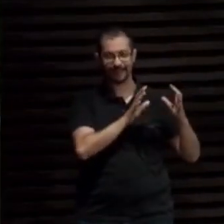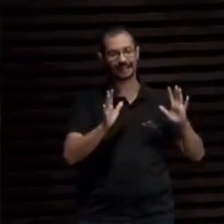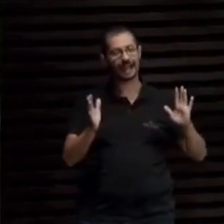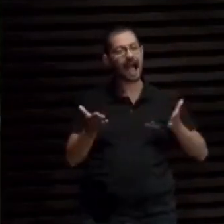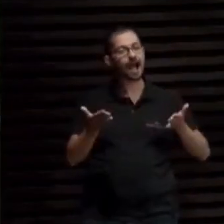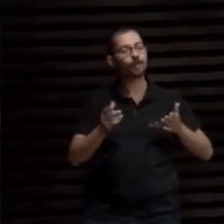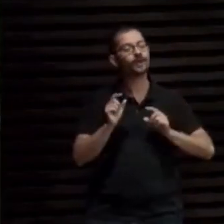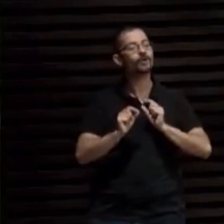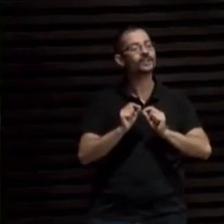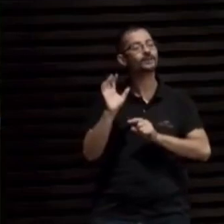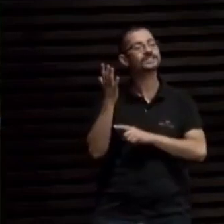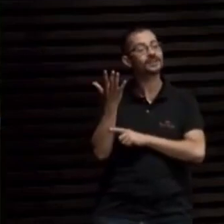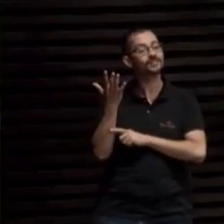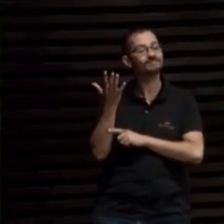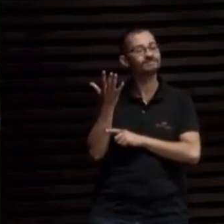Onde não tem lenha,